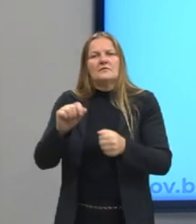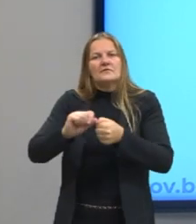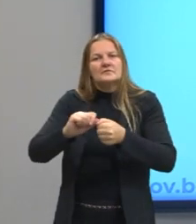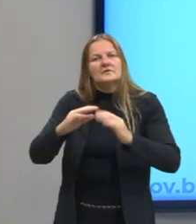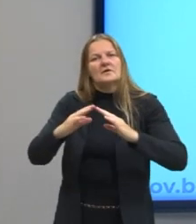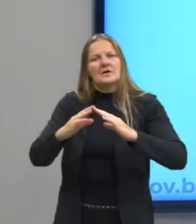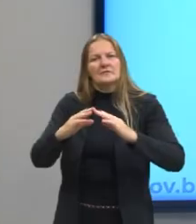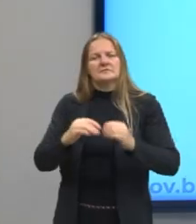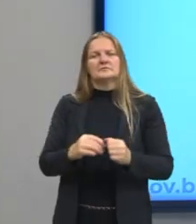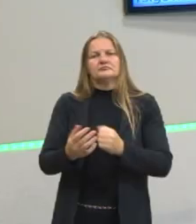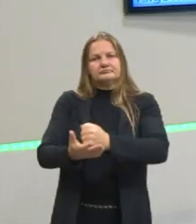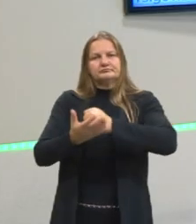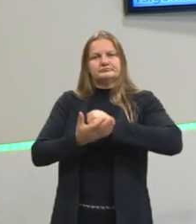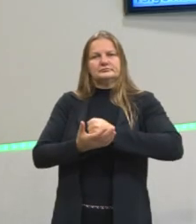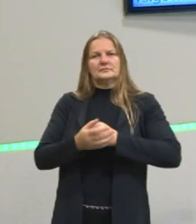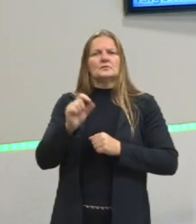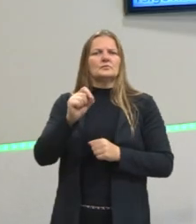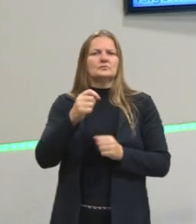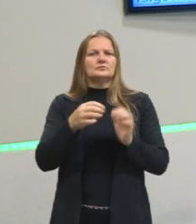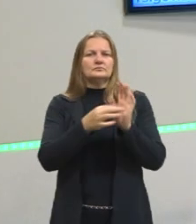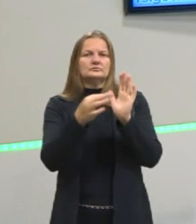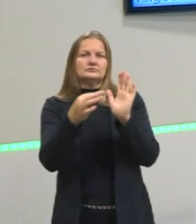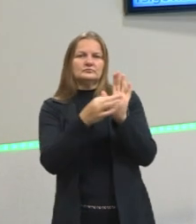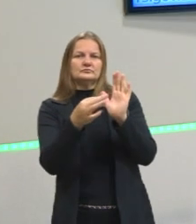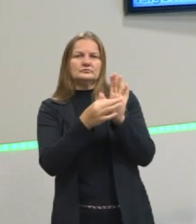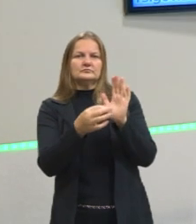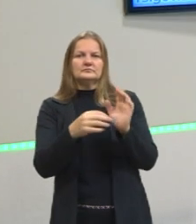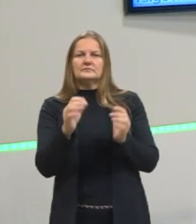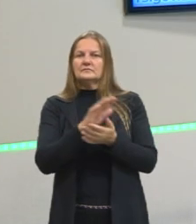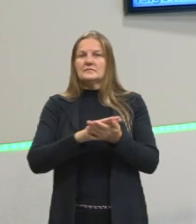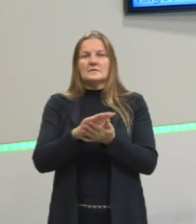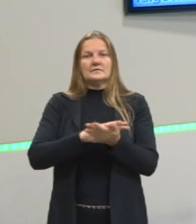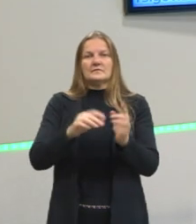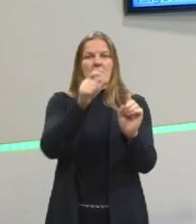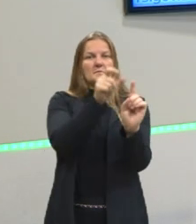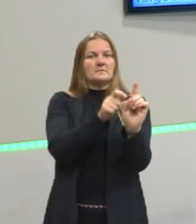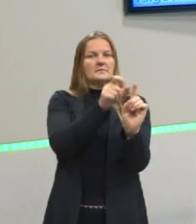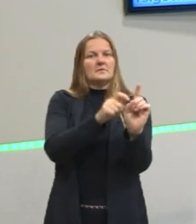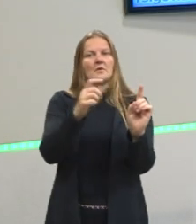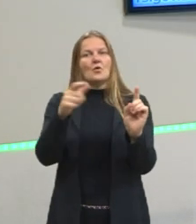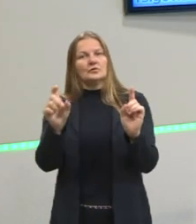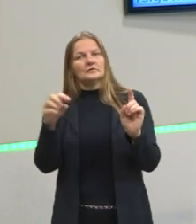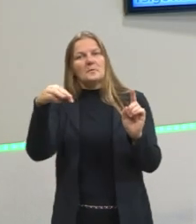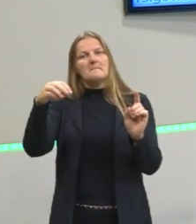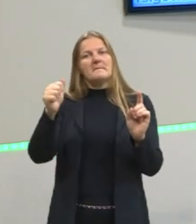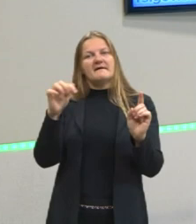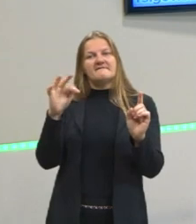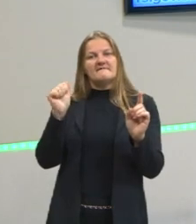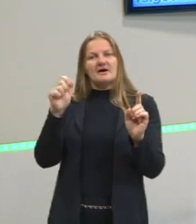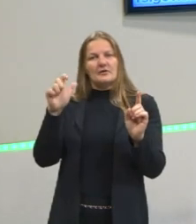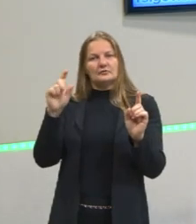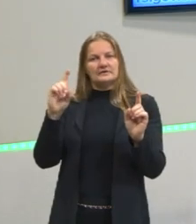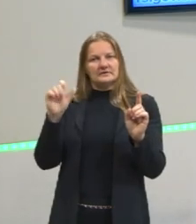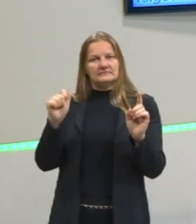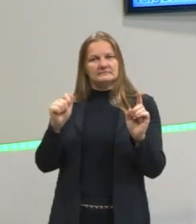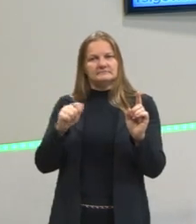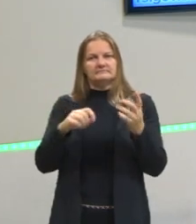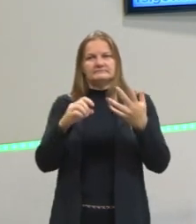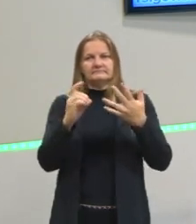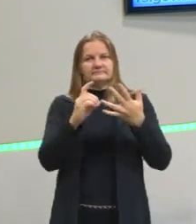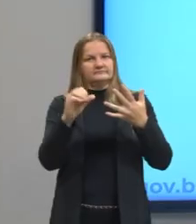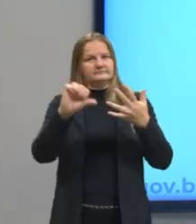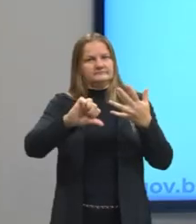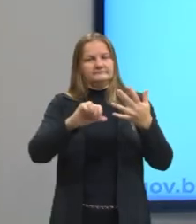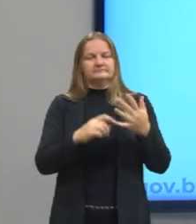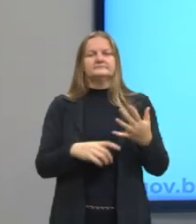domésticas quem fala sobre isso nem essas Anitta é a Mafalda então não pode ser a visão